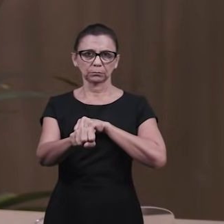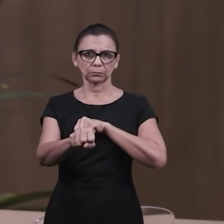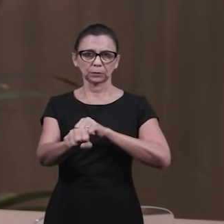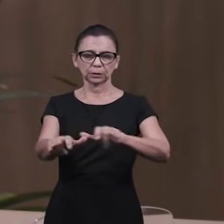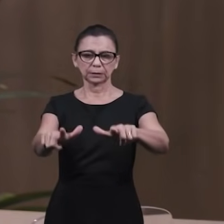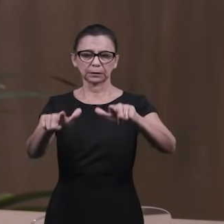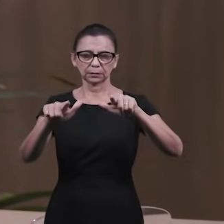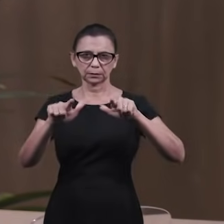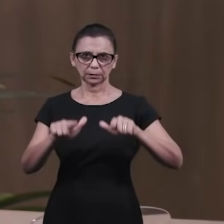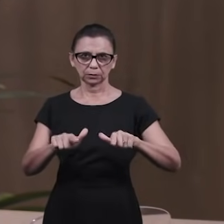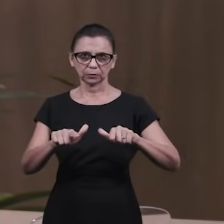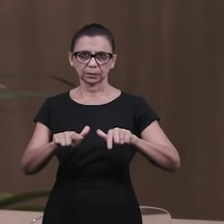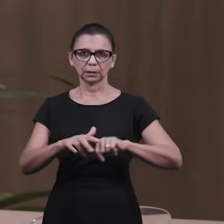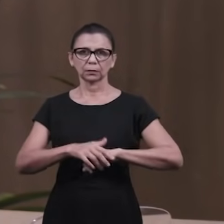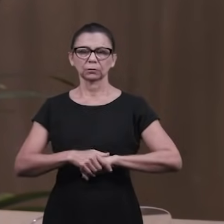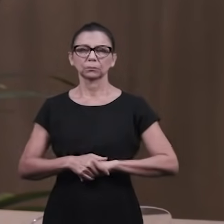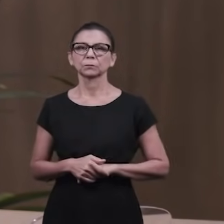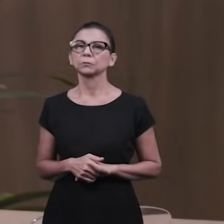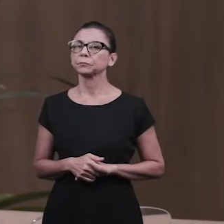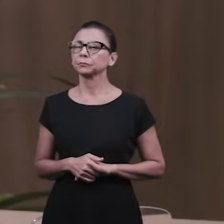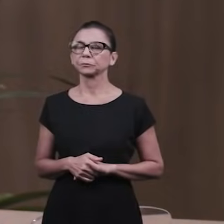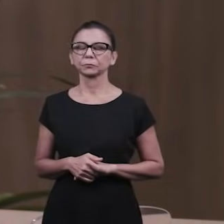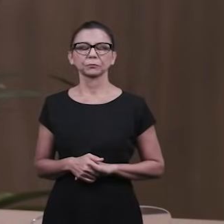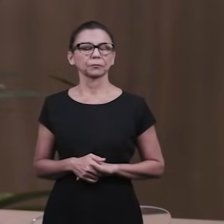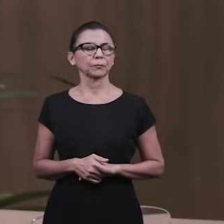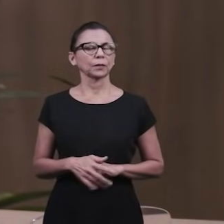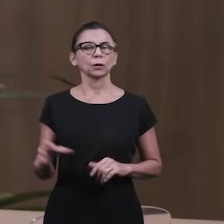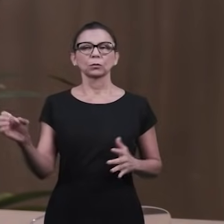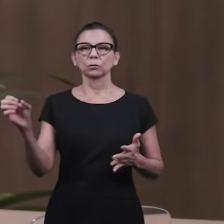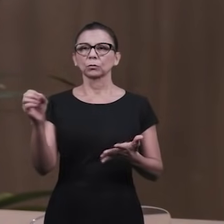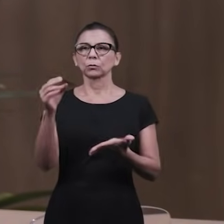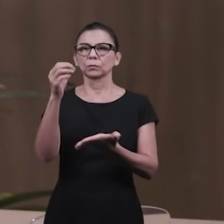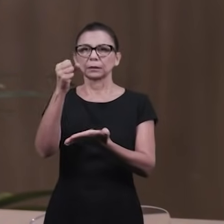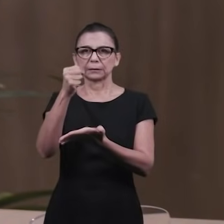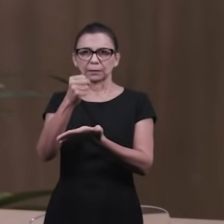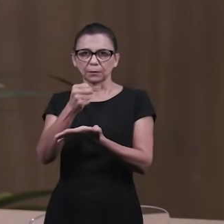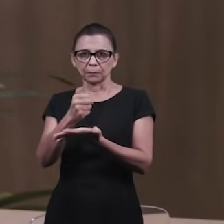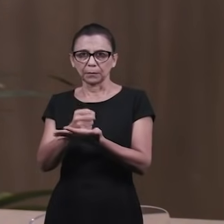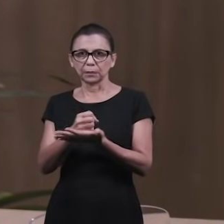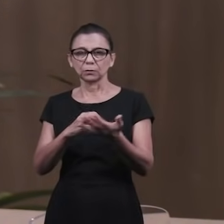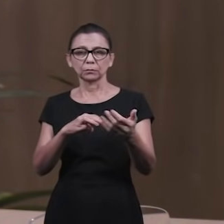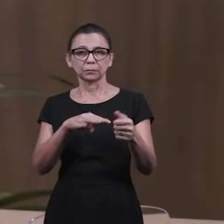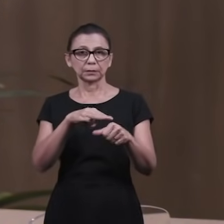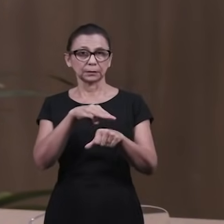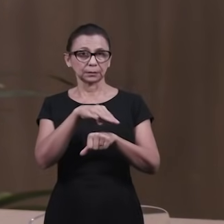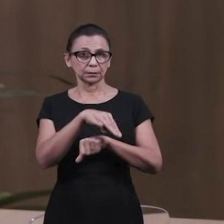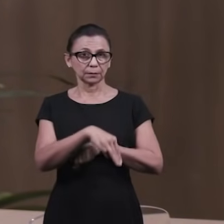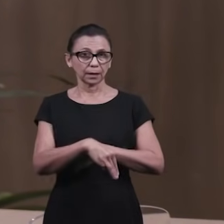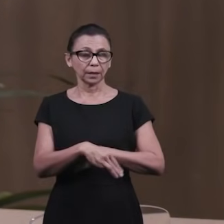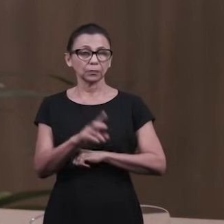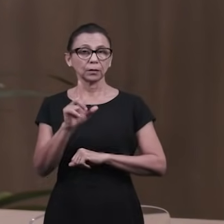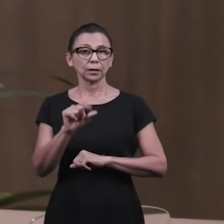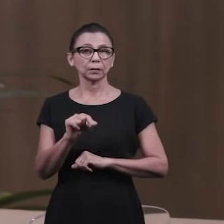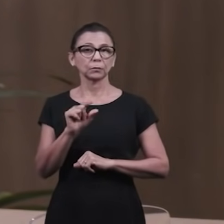Você vê o ministério mencionado na Bíblia em todo o Novo Testamento, que o ministério é do Novo